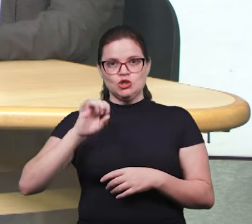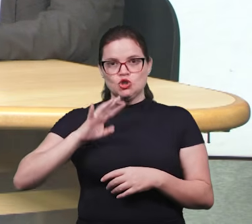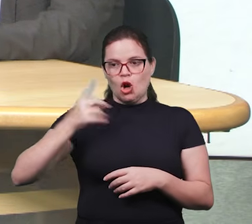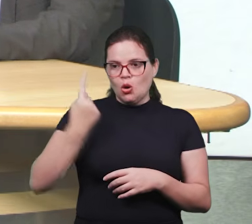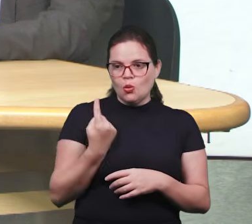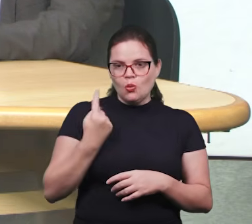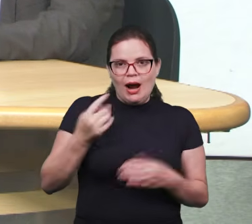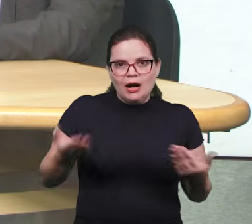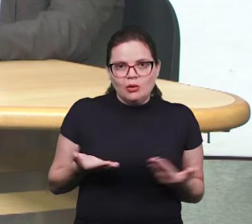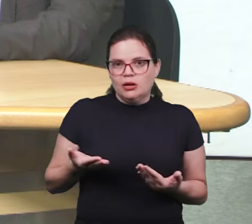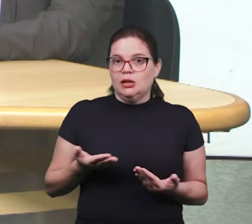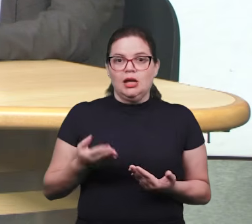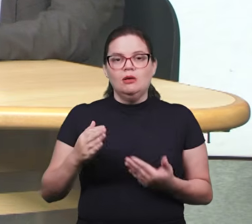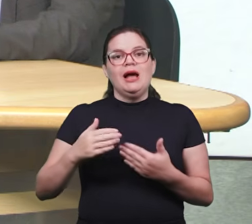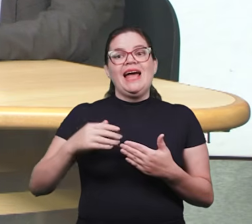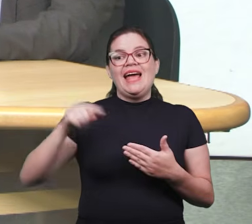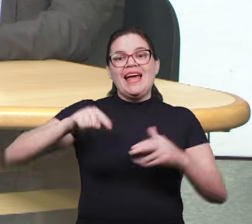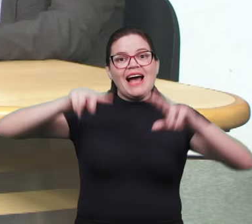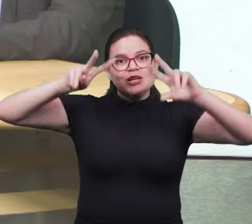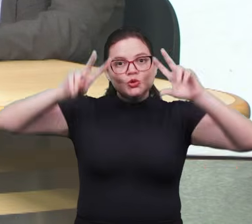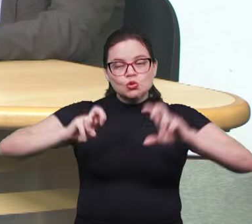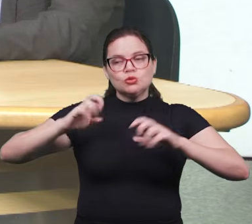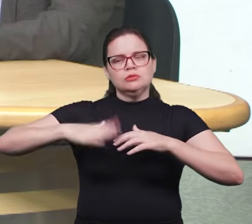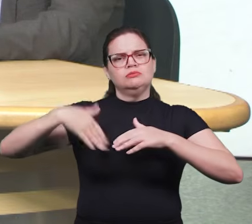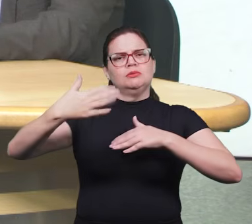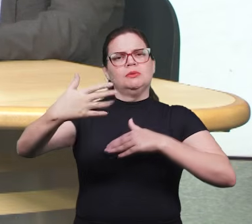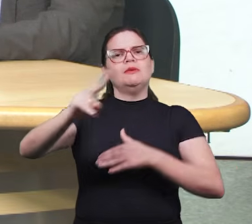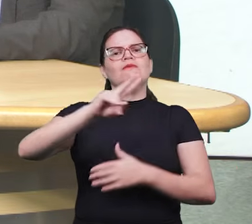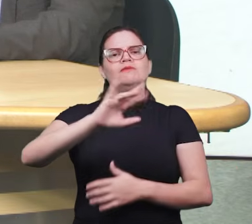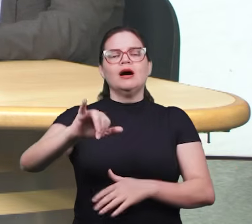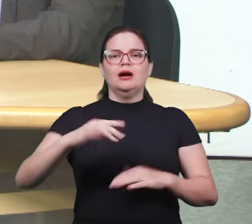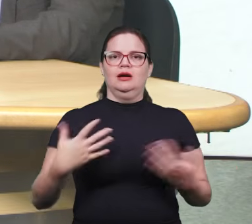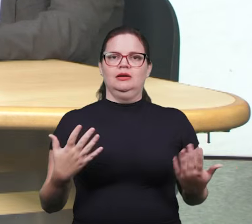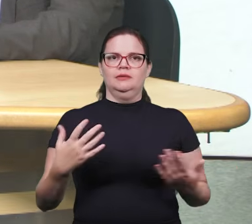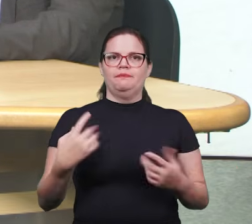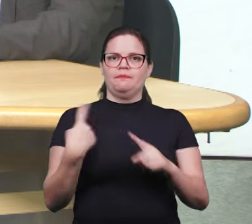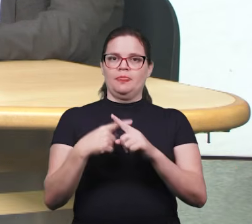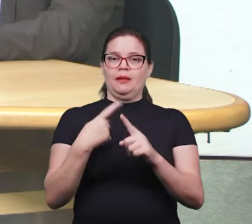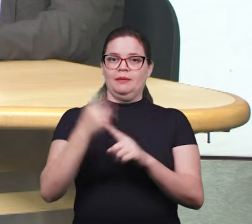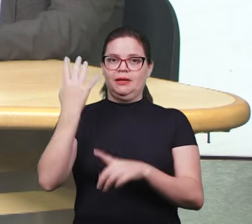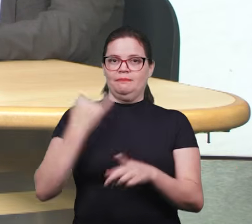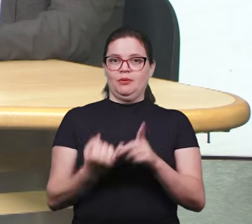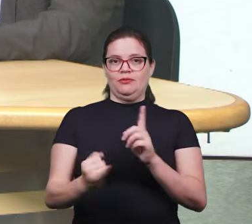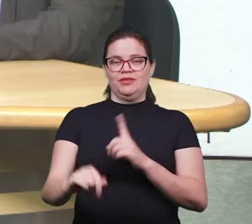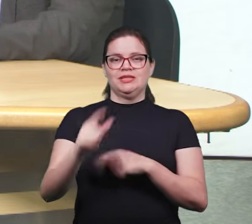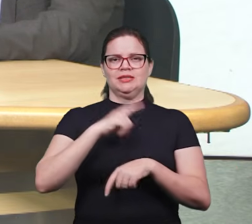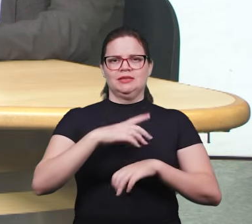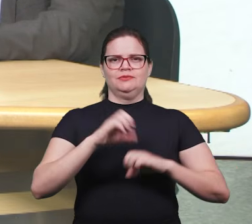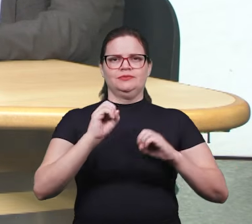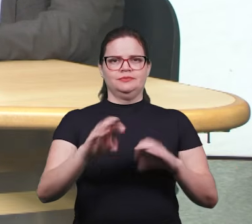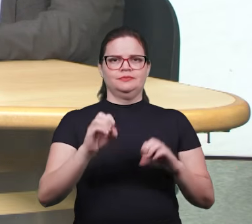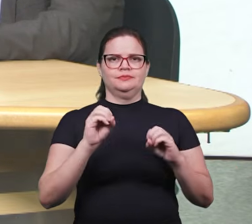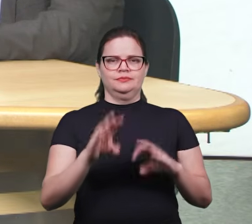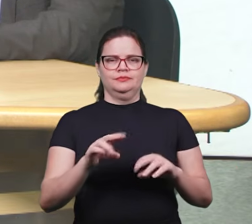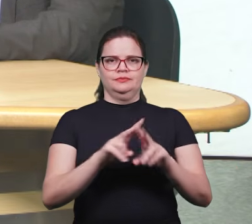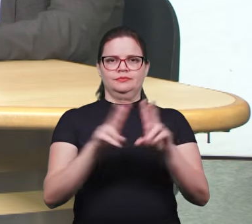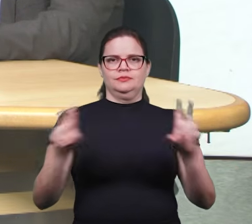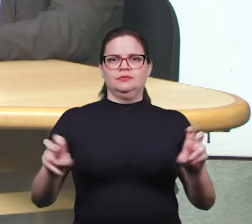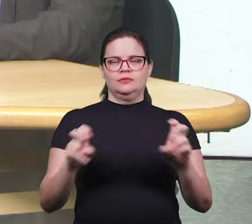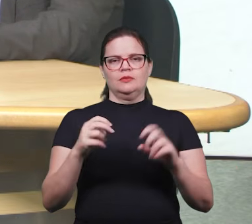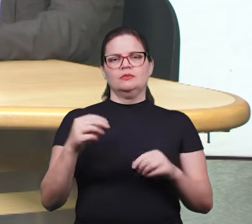Então, aquele evangelho, aquela palavra, aquela profecia que ele trouxe ali, em